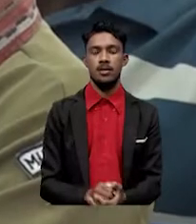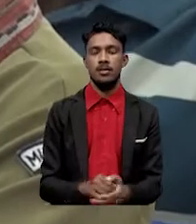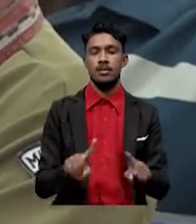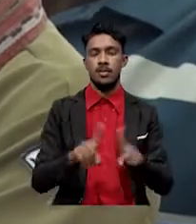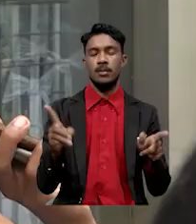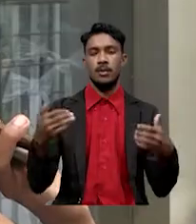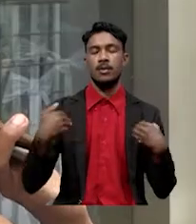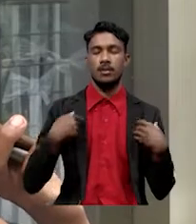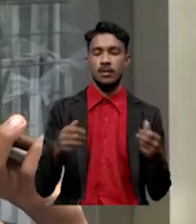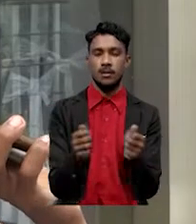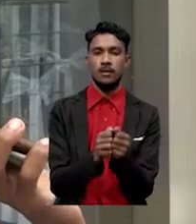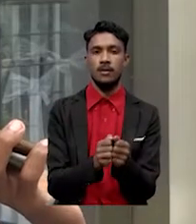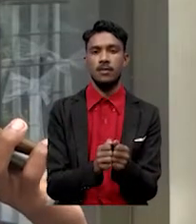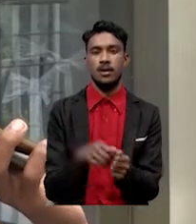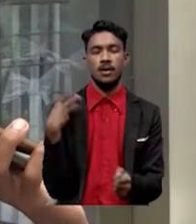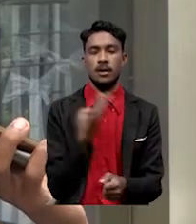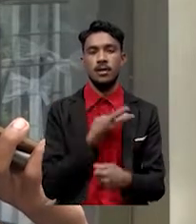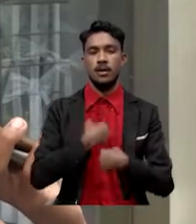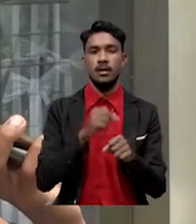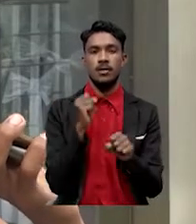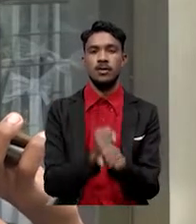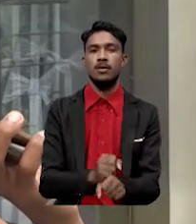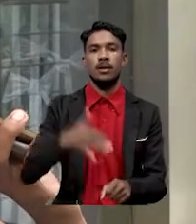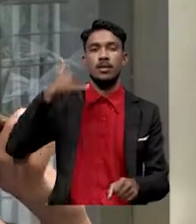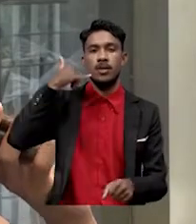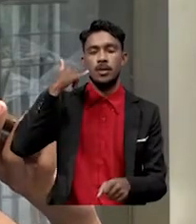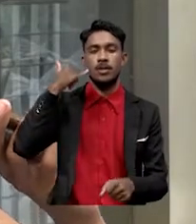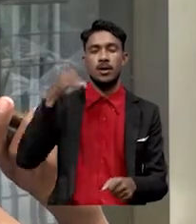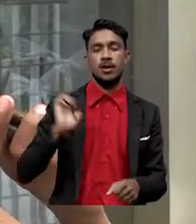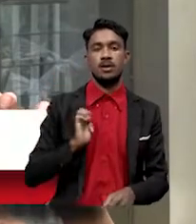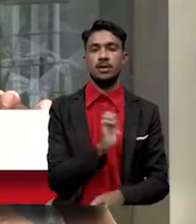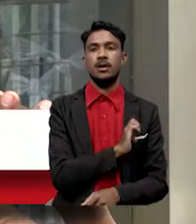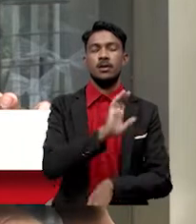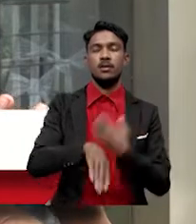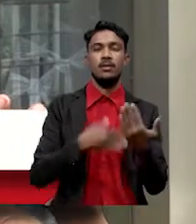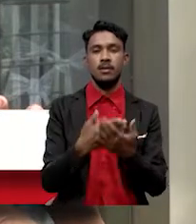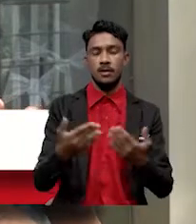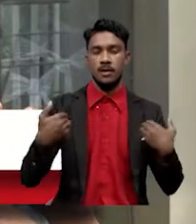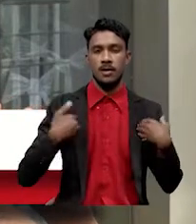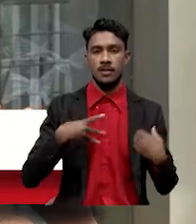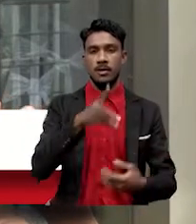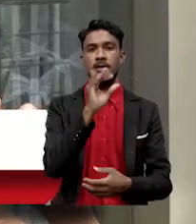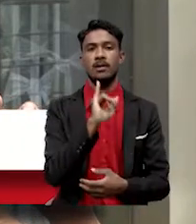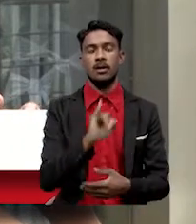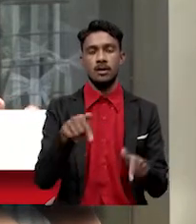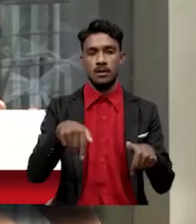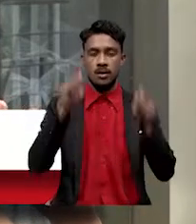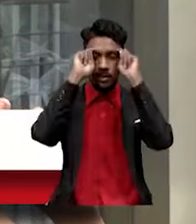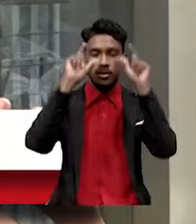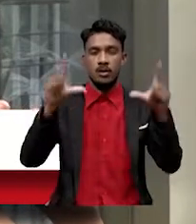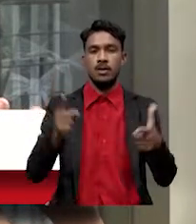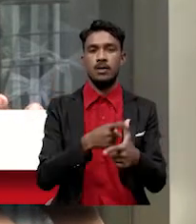está halona a contacto vai começar a rotar na Bema que existe a Dili, a Timor. Para depois,